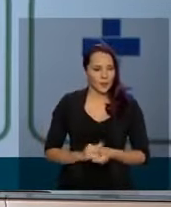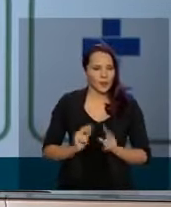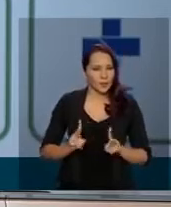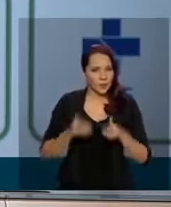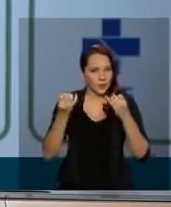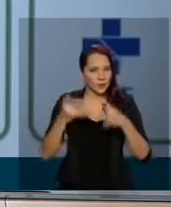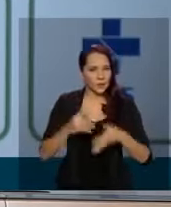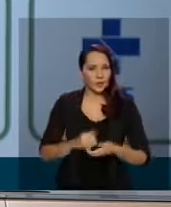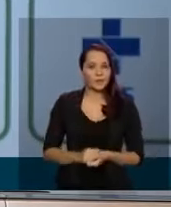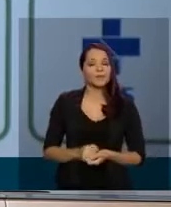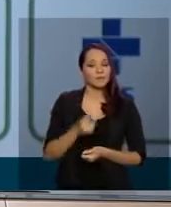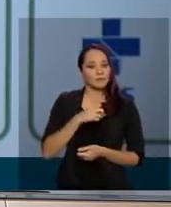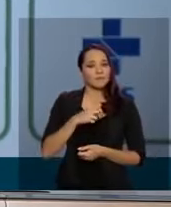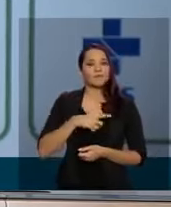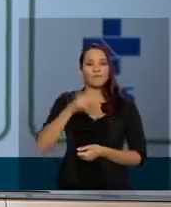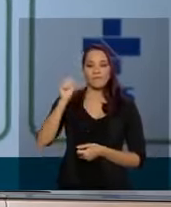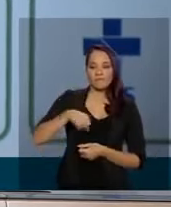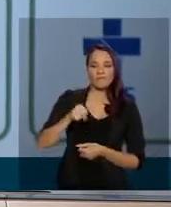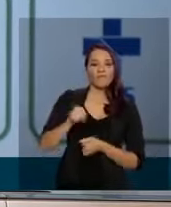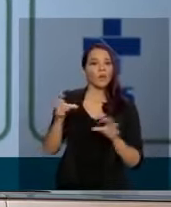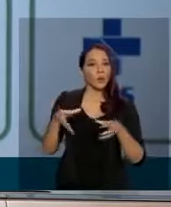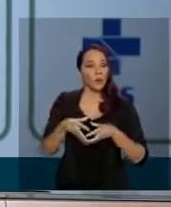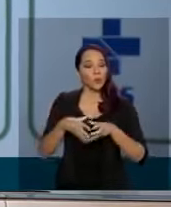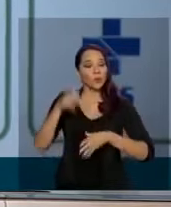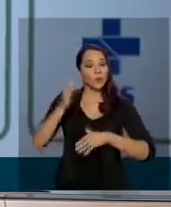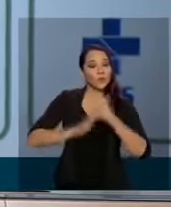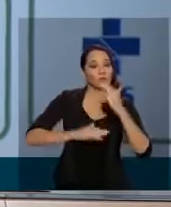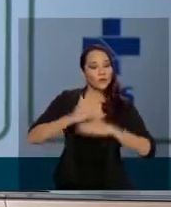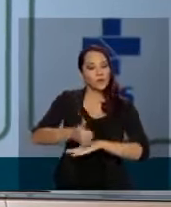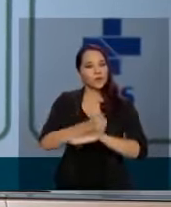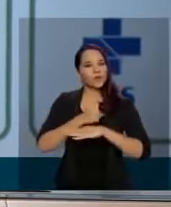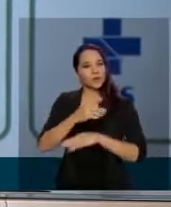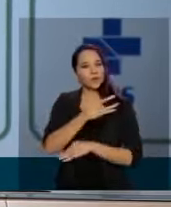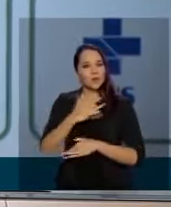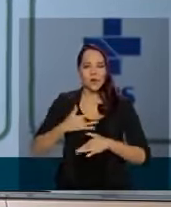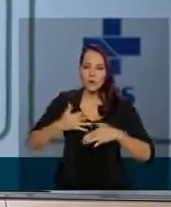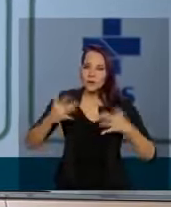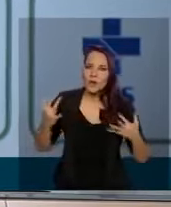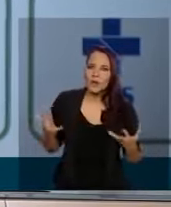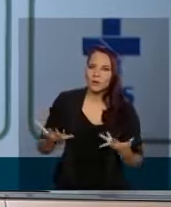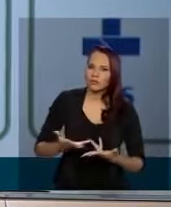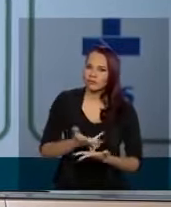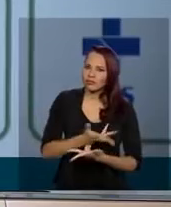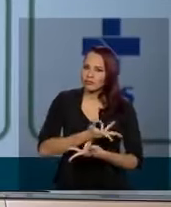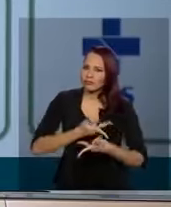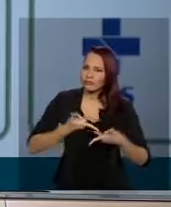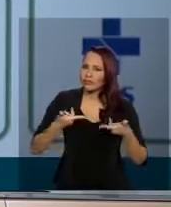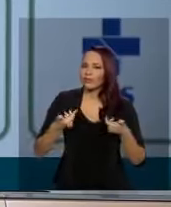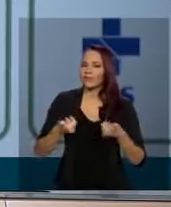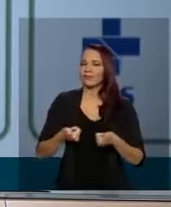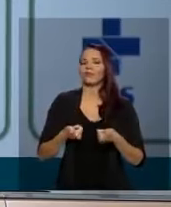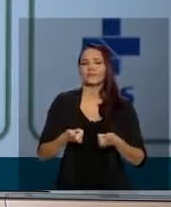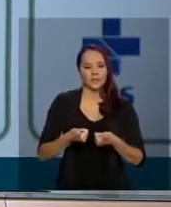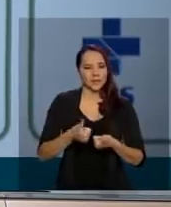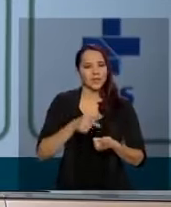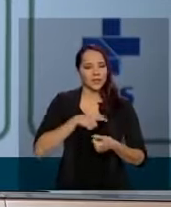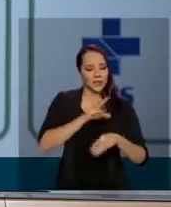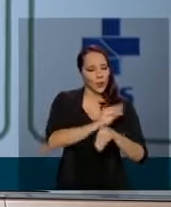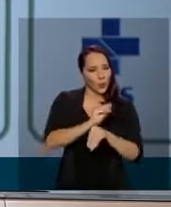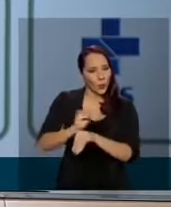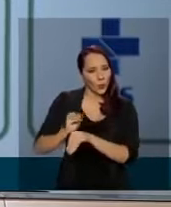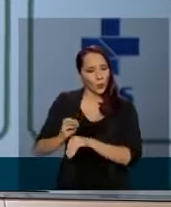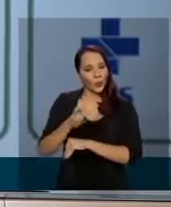que temos sim uma equipe de profissionais de saúde extremamente competente que está cuidando da